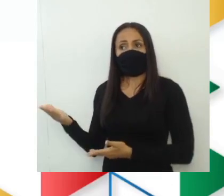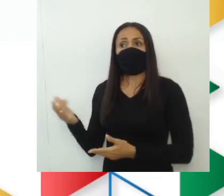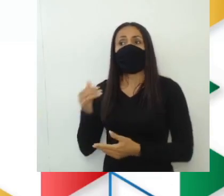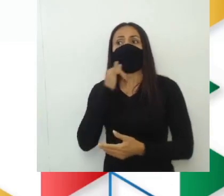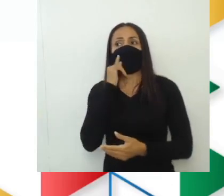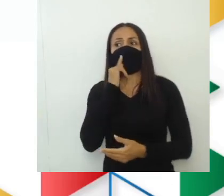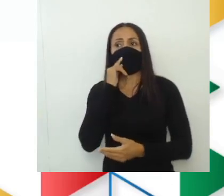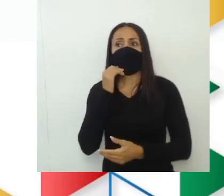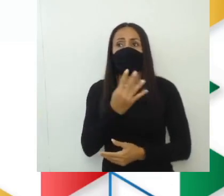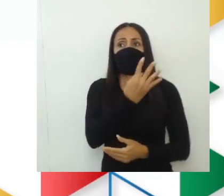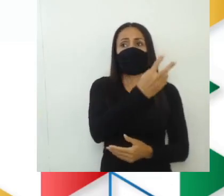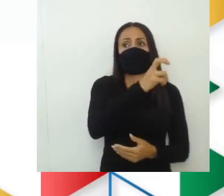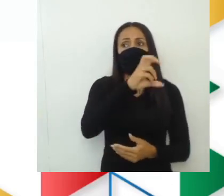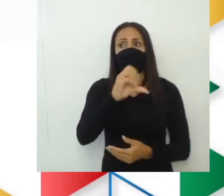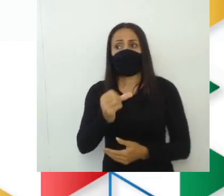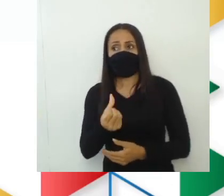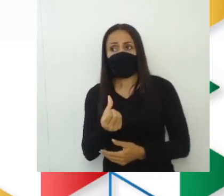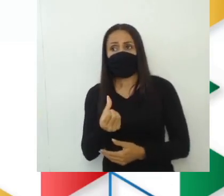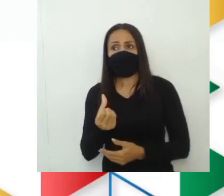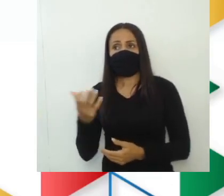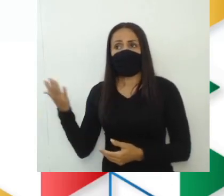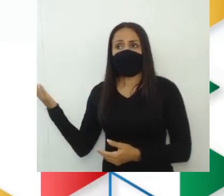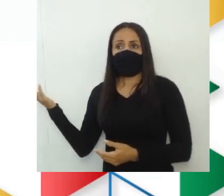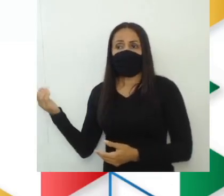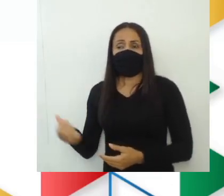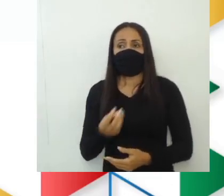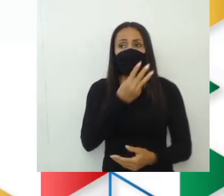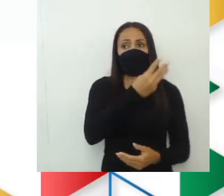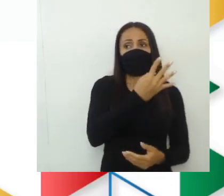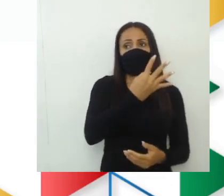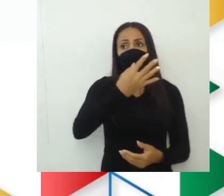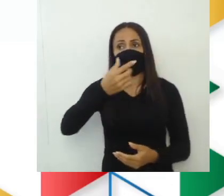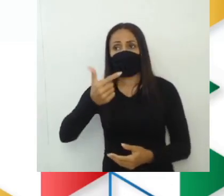ó, 4, 5, 6 e o 4 ocupa a casa